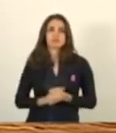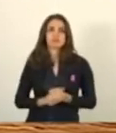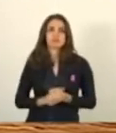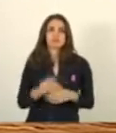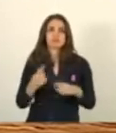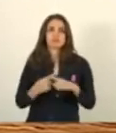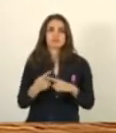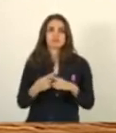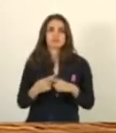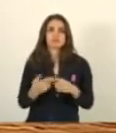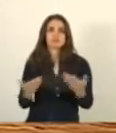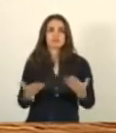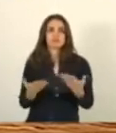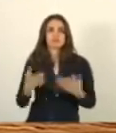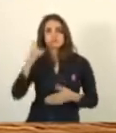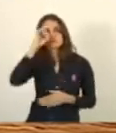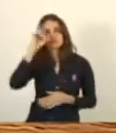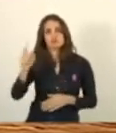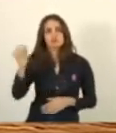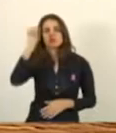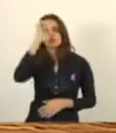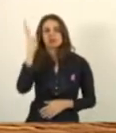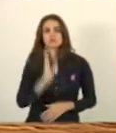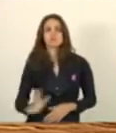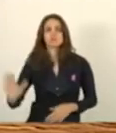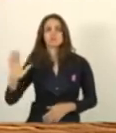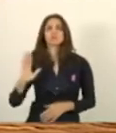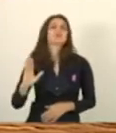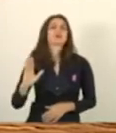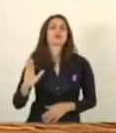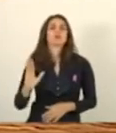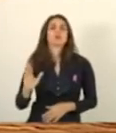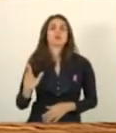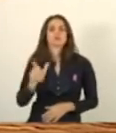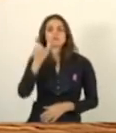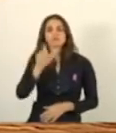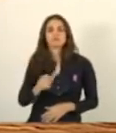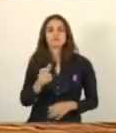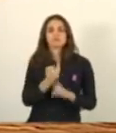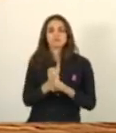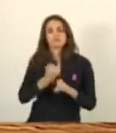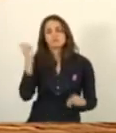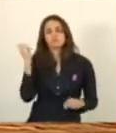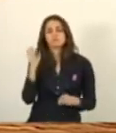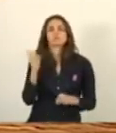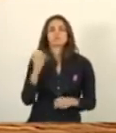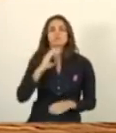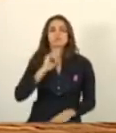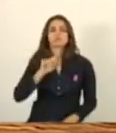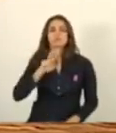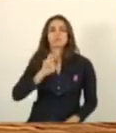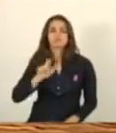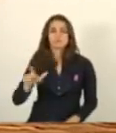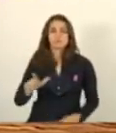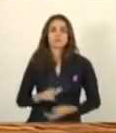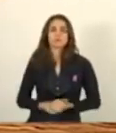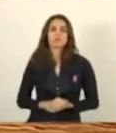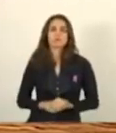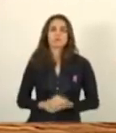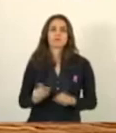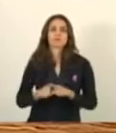hoje é o Dia Nacional do patrono da construção civil. Dia mundial também